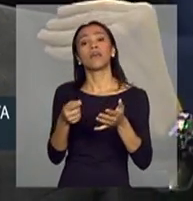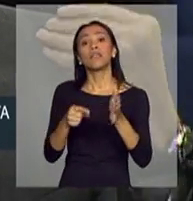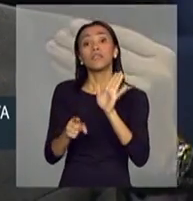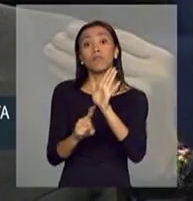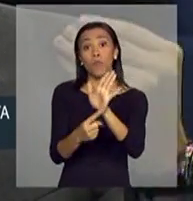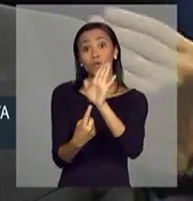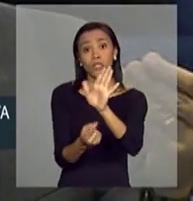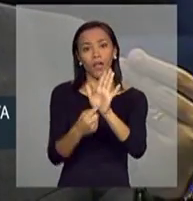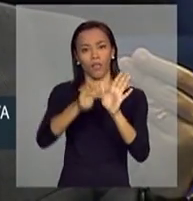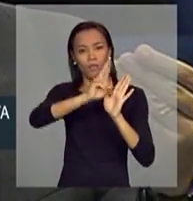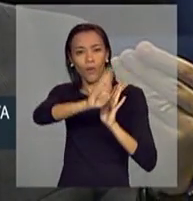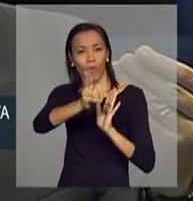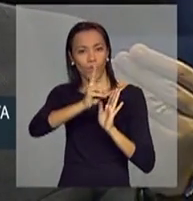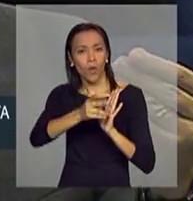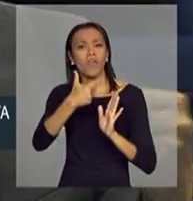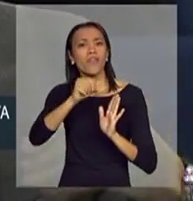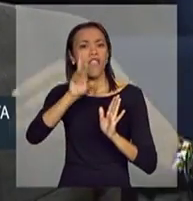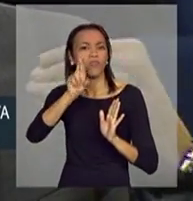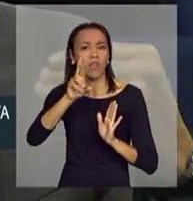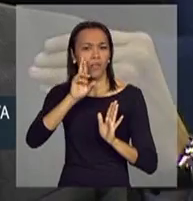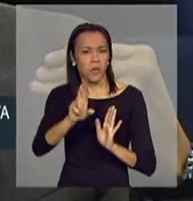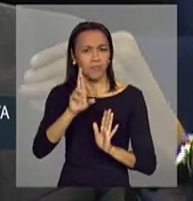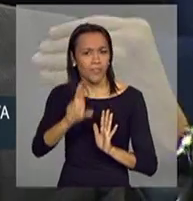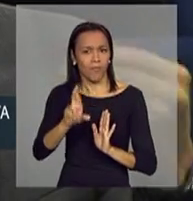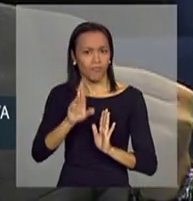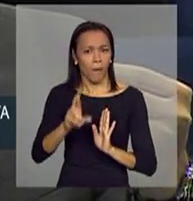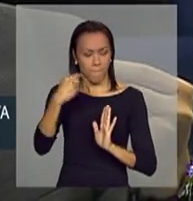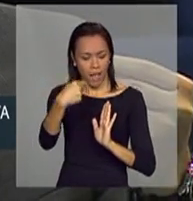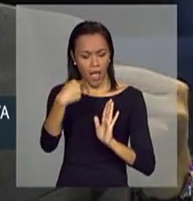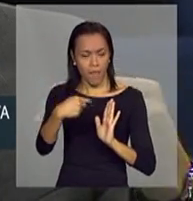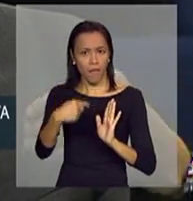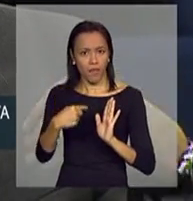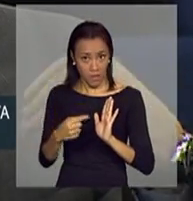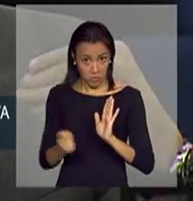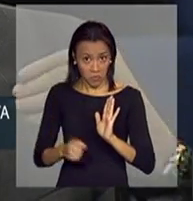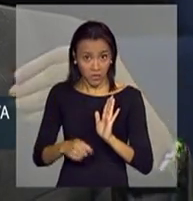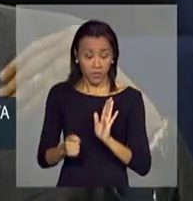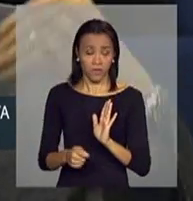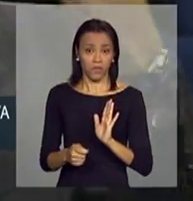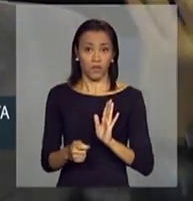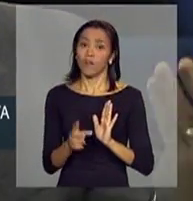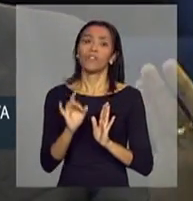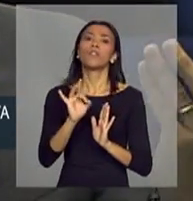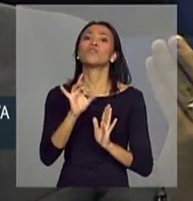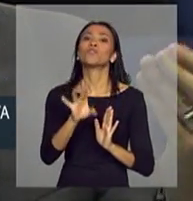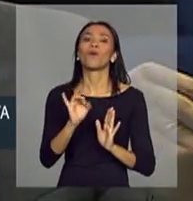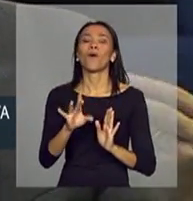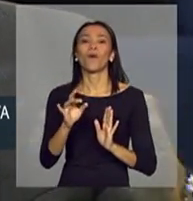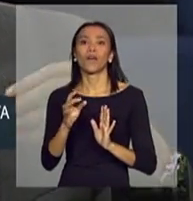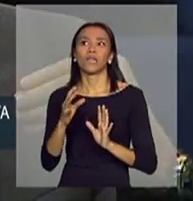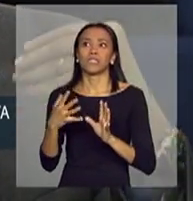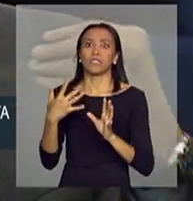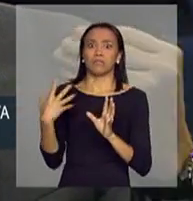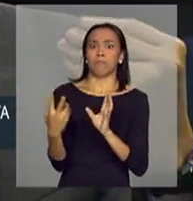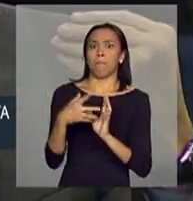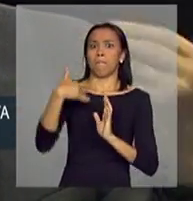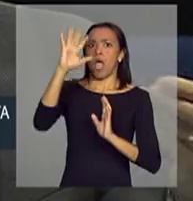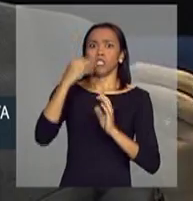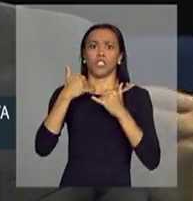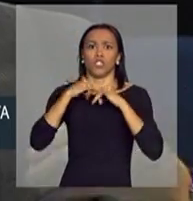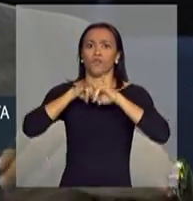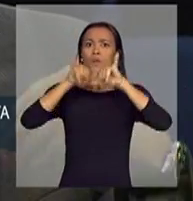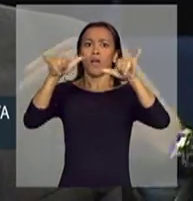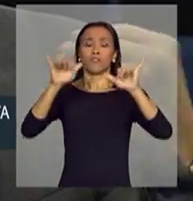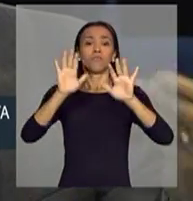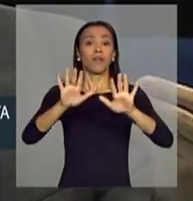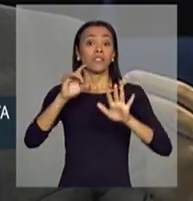pessoas, dos responsáveis pelas violações, cada uma das violações, quer dizer, não só os grandes casos, mas cada uma das